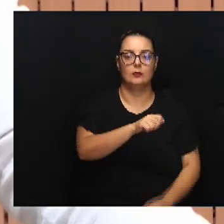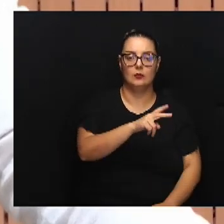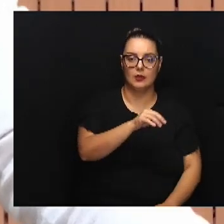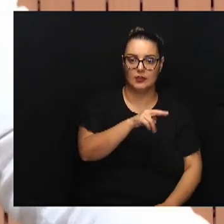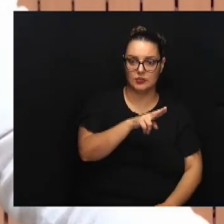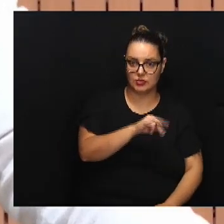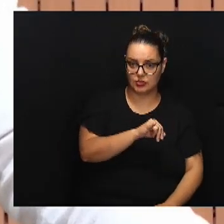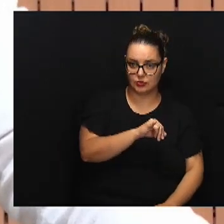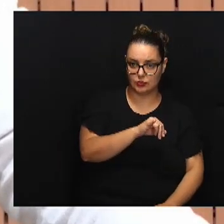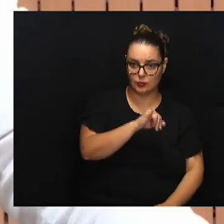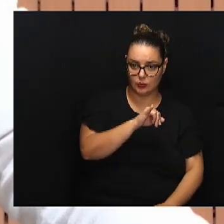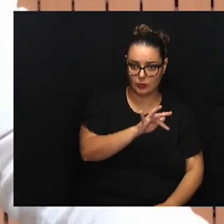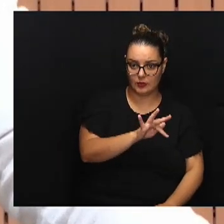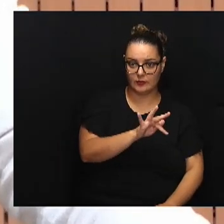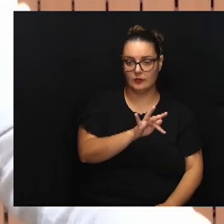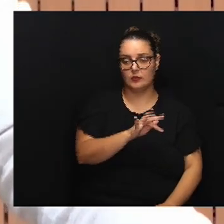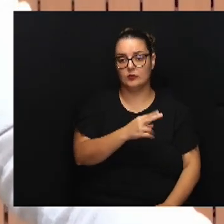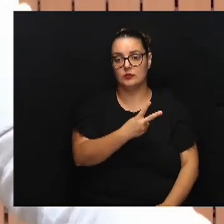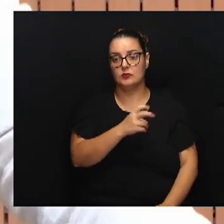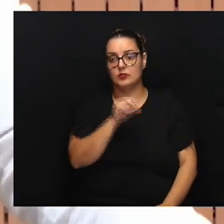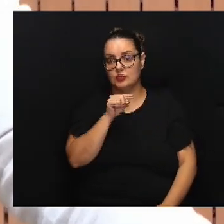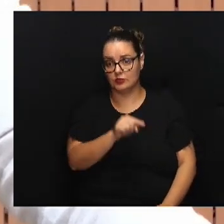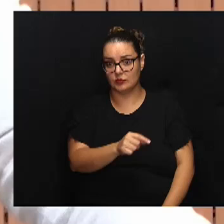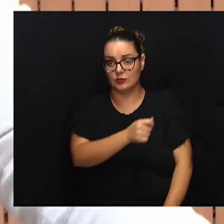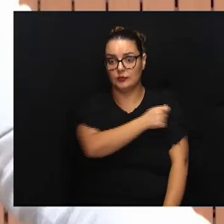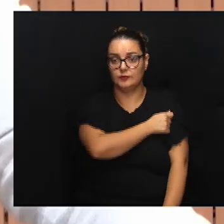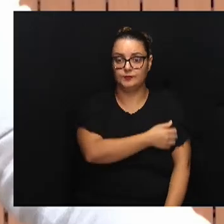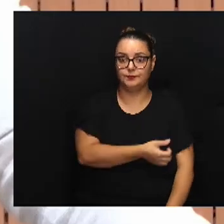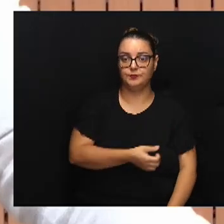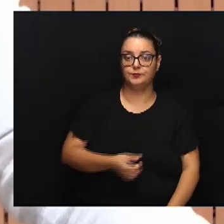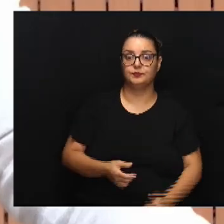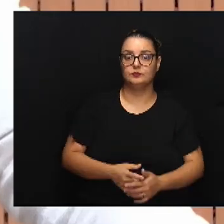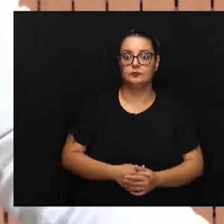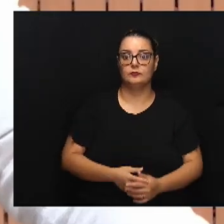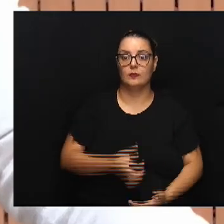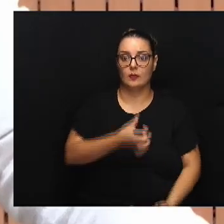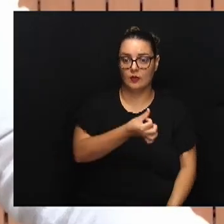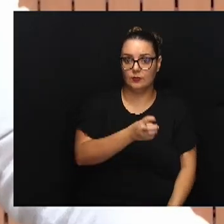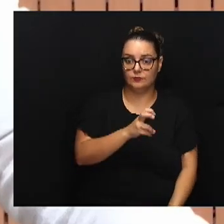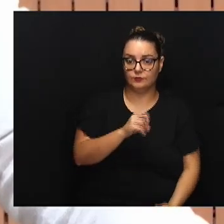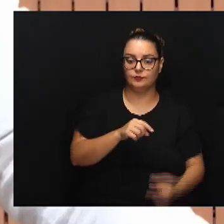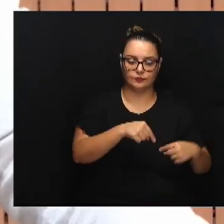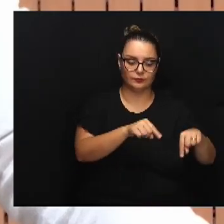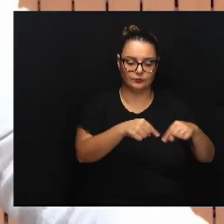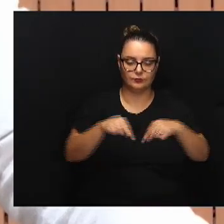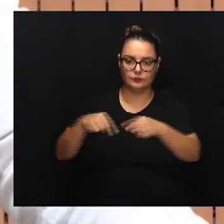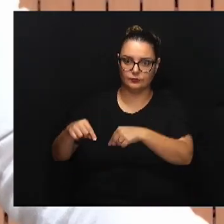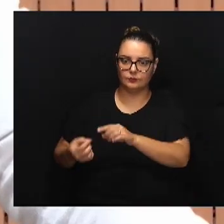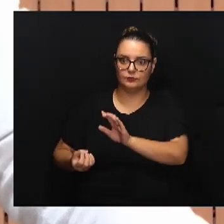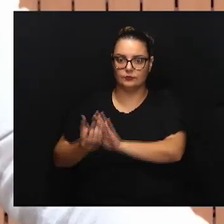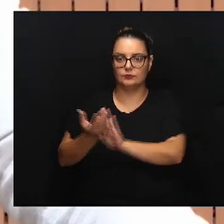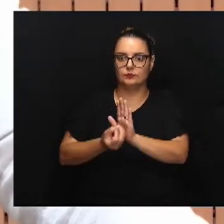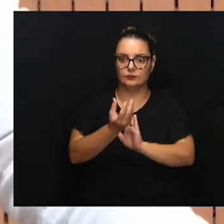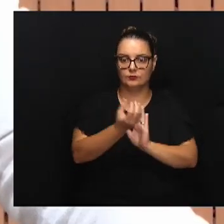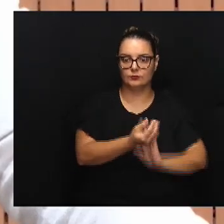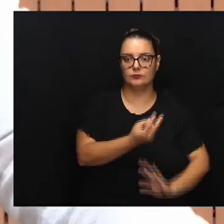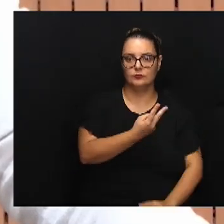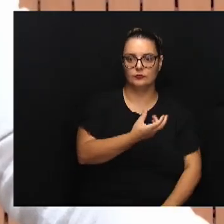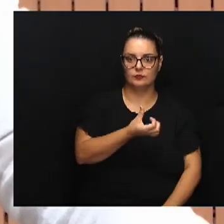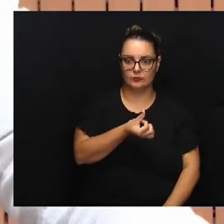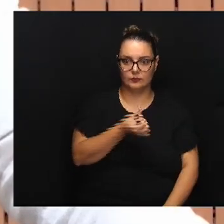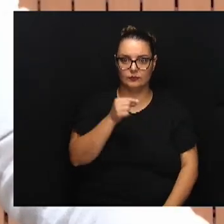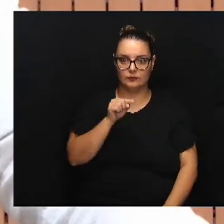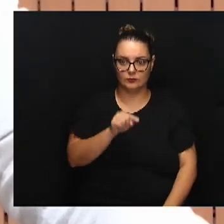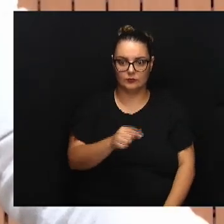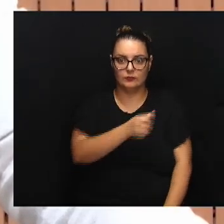mil alunos, dos 650 turmas que nós estamos criando, né, os 26 mil